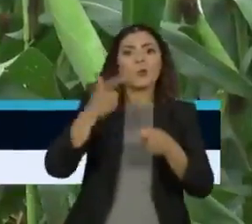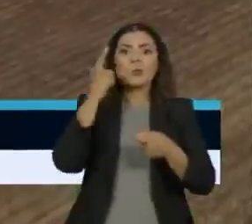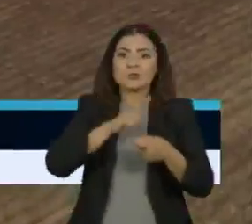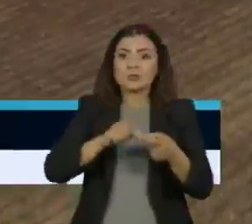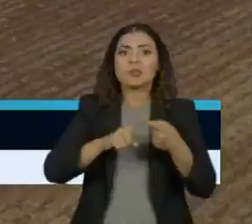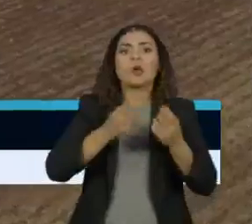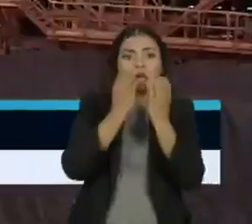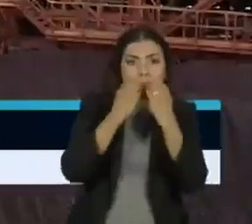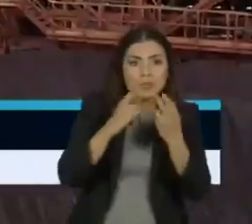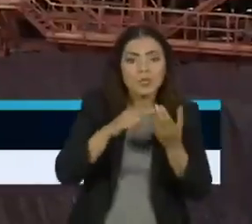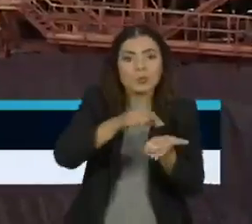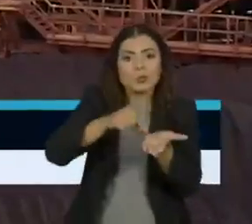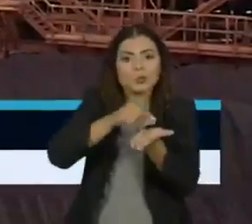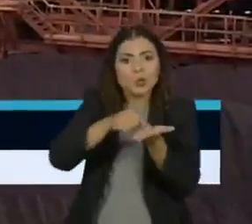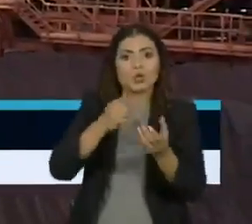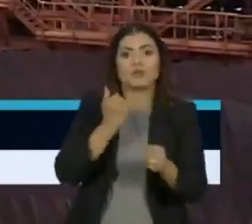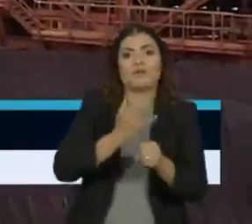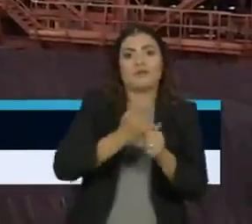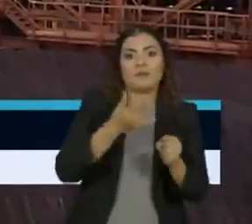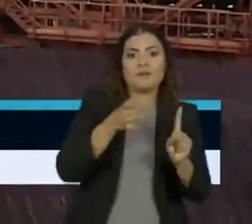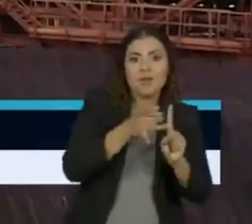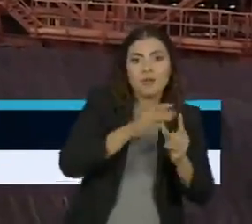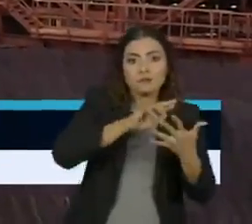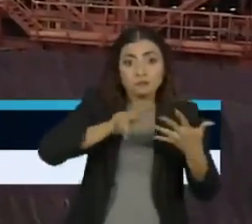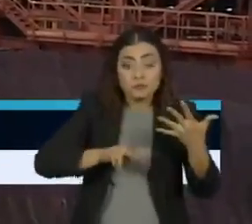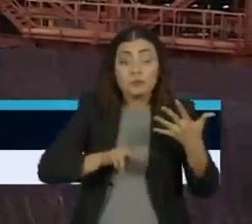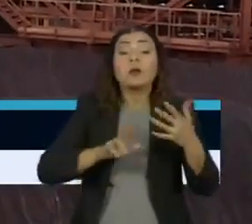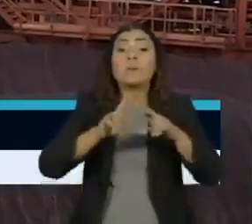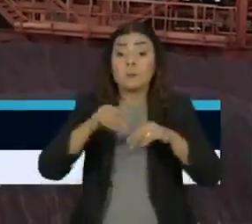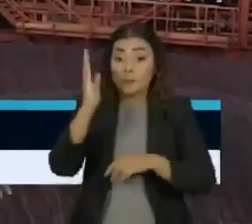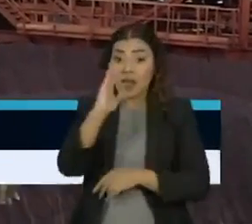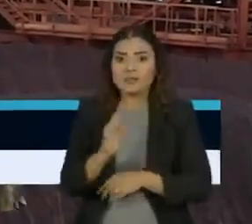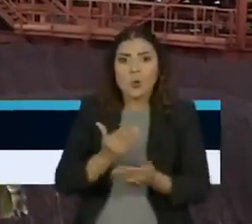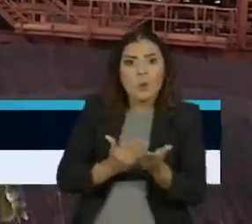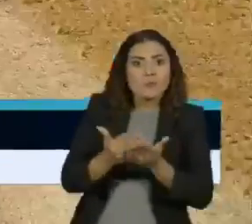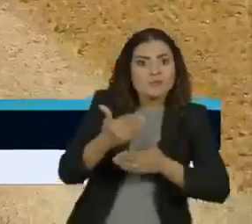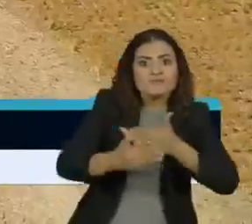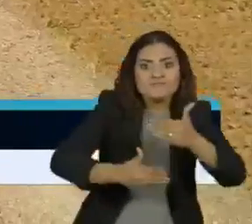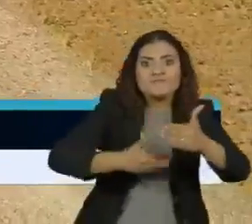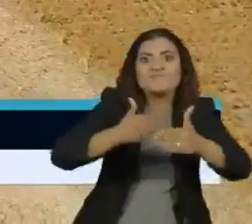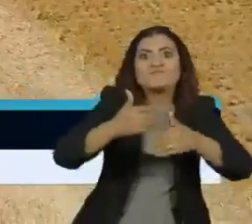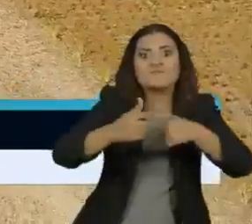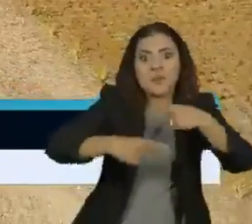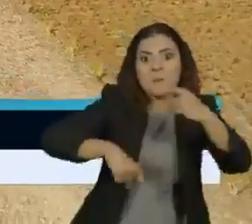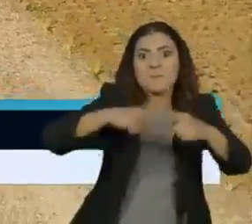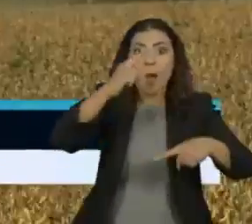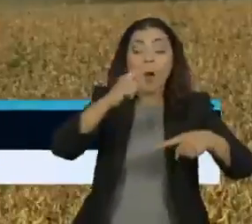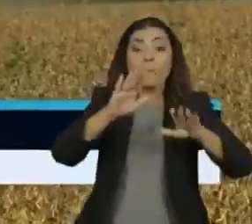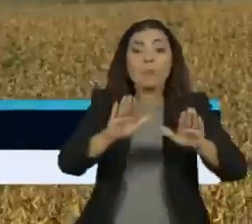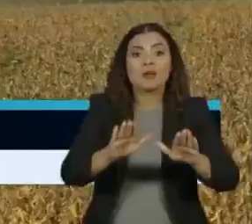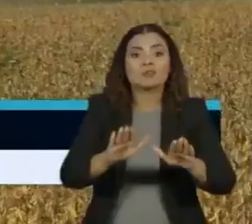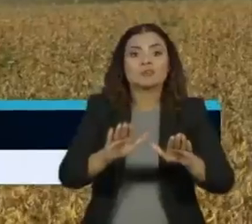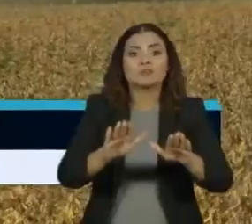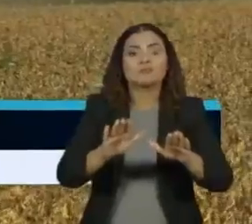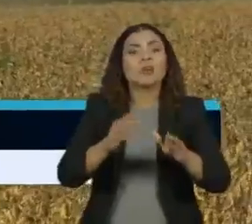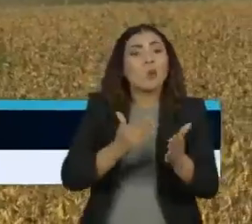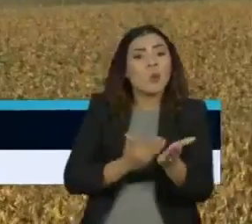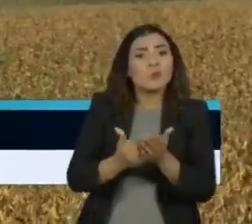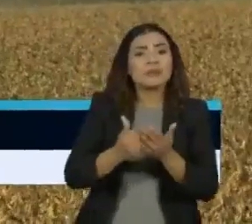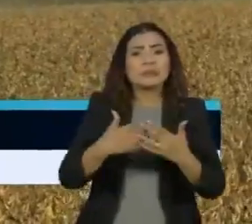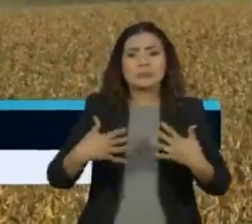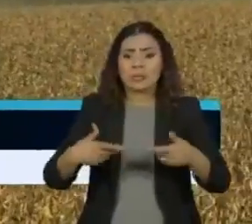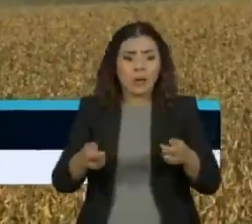como milho, soja e minério de ferro. O Brasil ensaiava a passos largos, mas na metade do caminho, acossado por